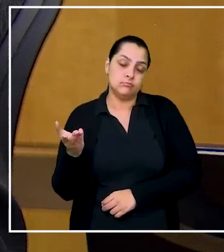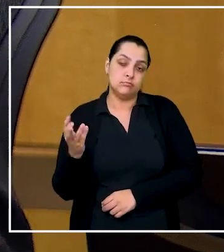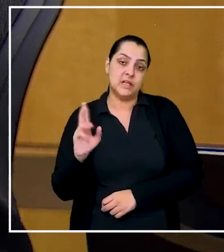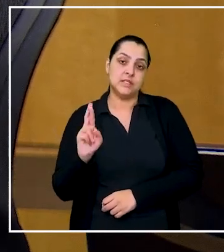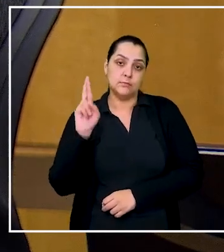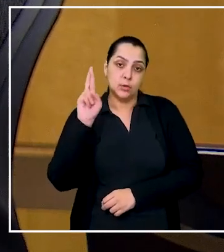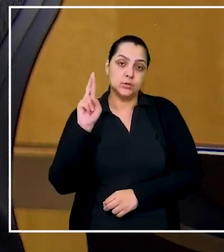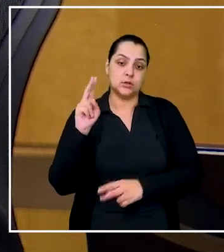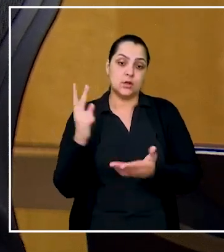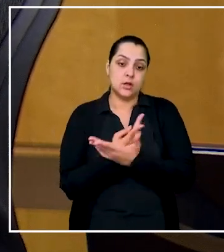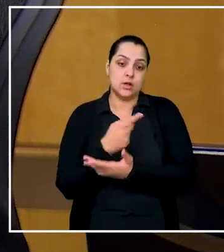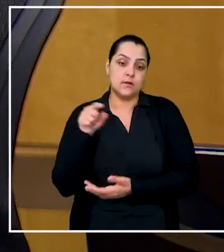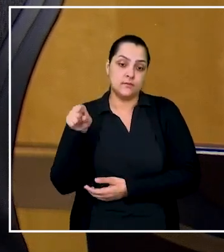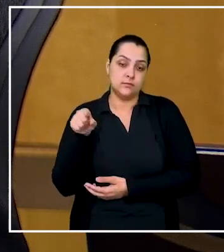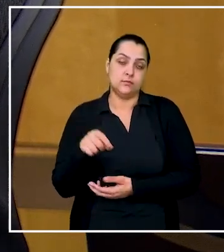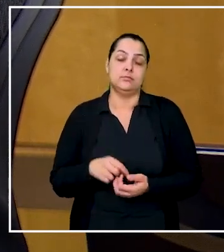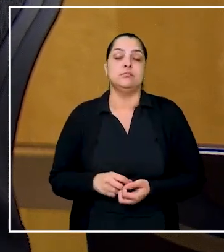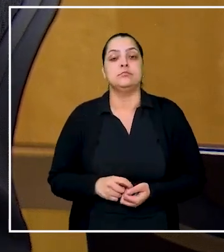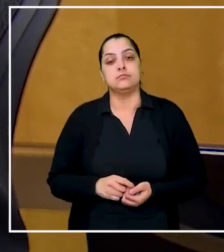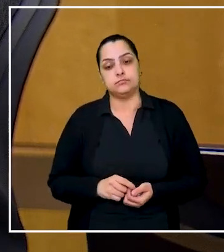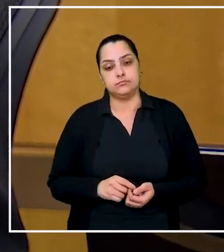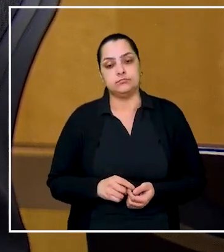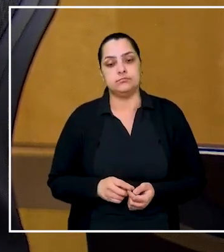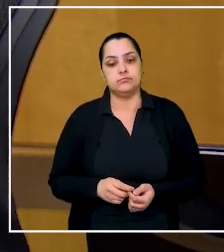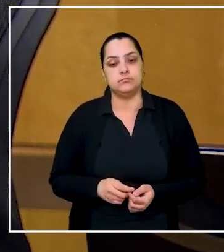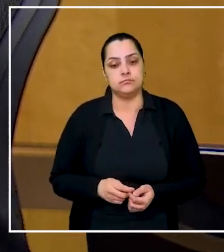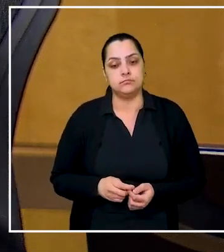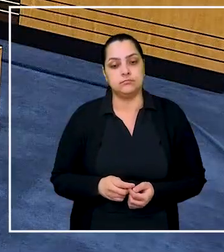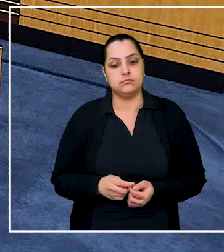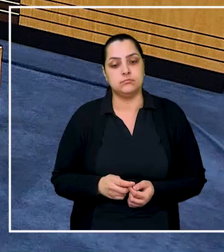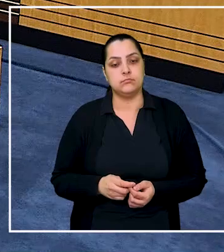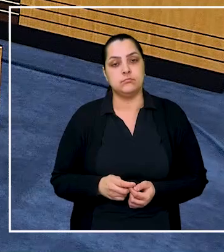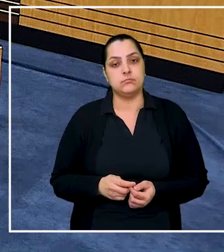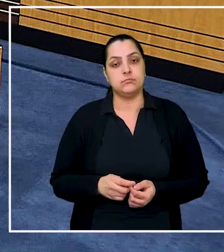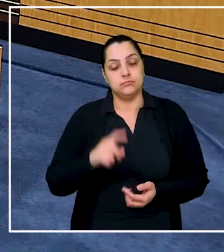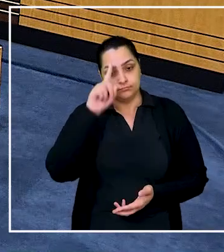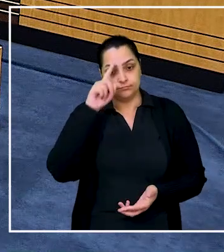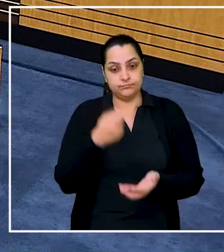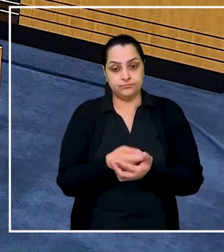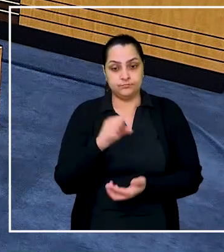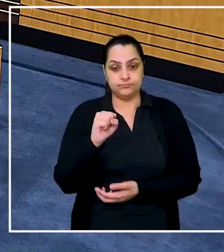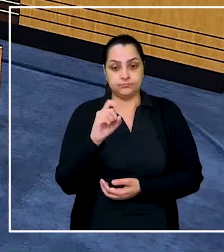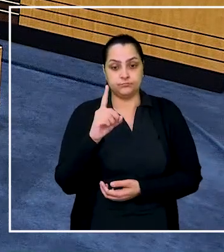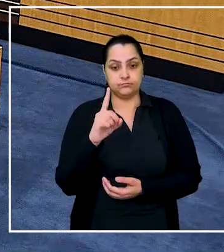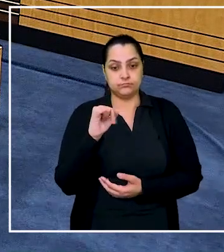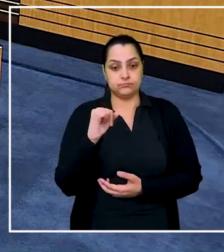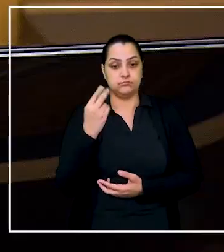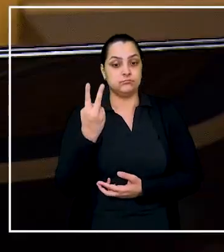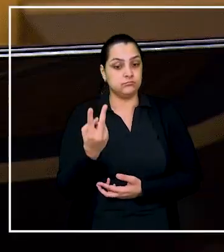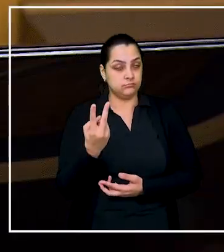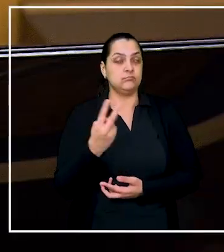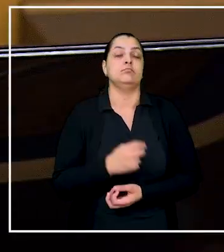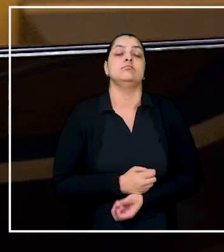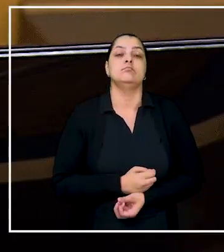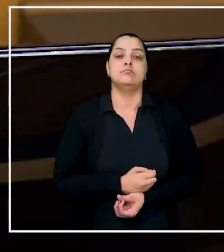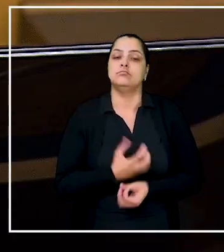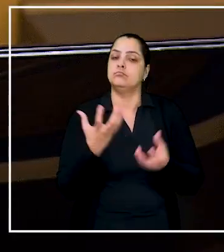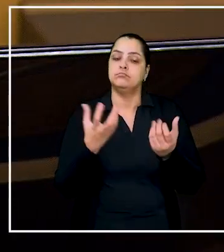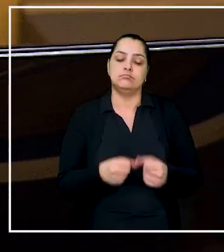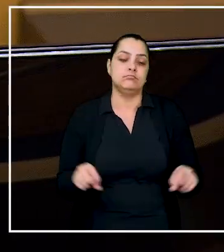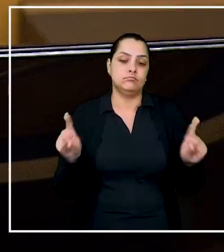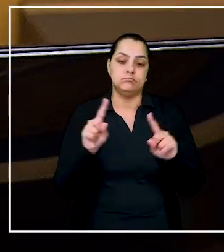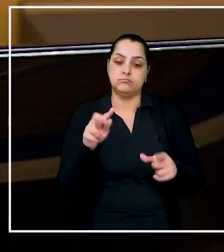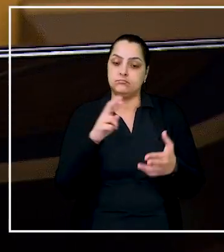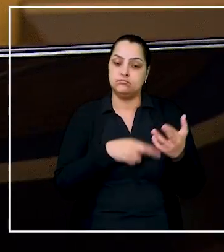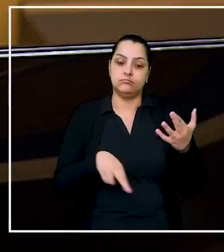segundo se sustenta, o responsável por esse dano patrimonial vivenciado. Em decisão unânime, a seção 2 de dissídios